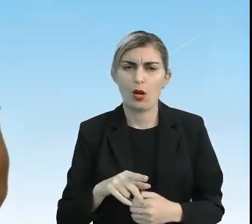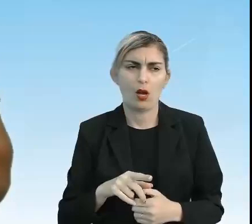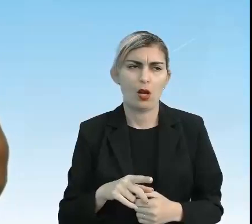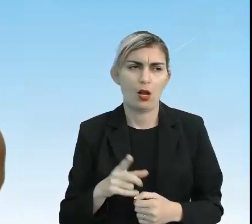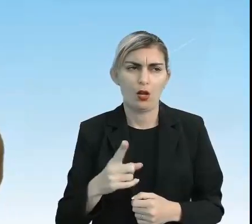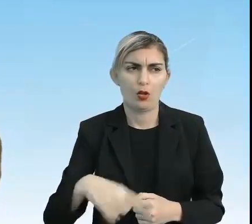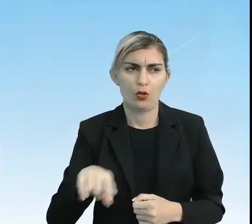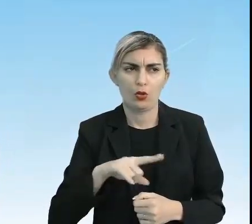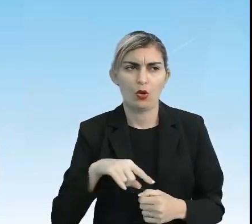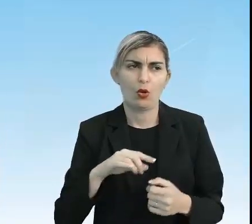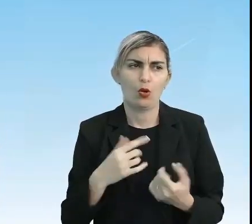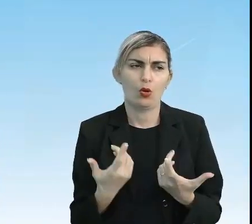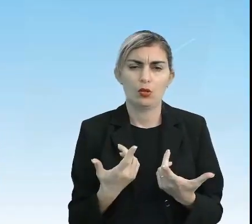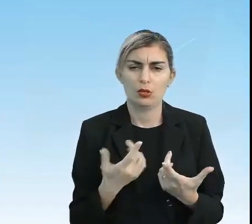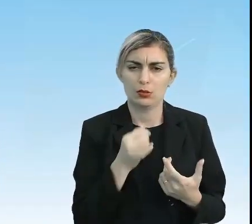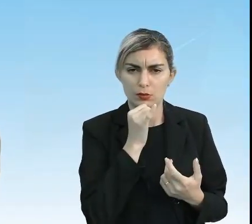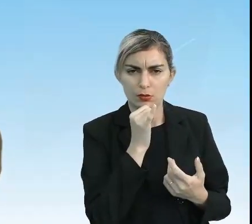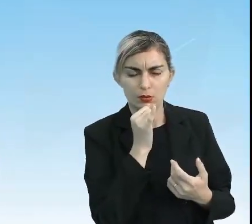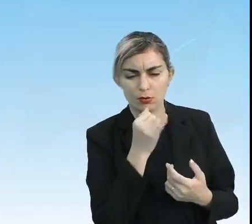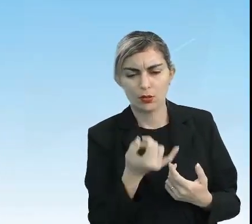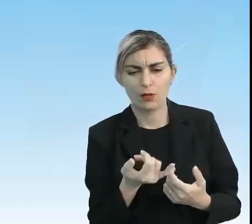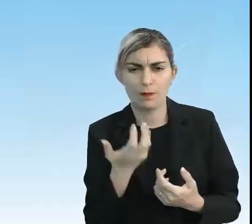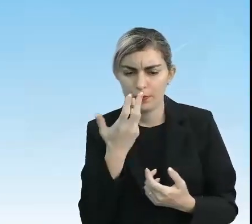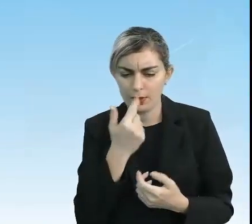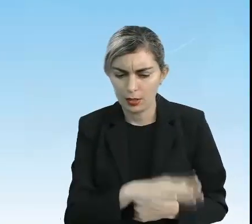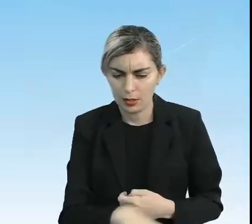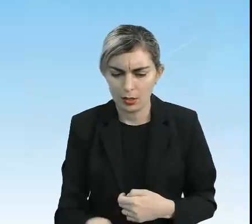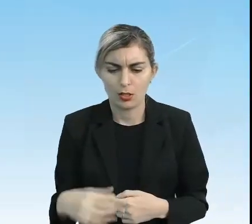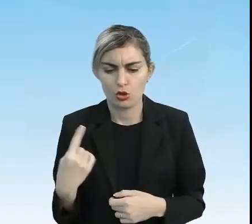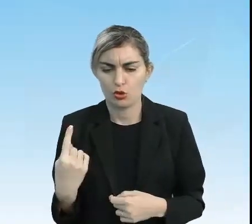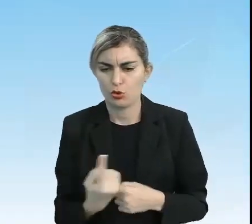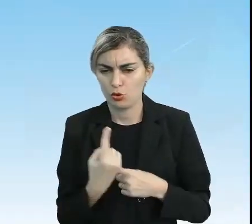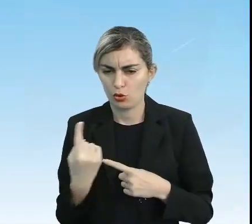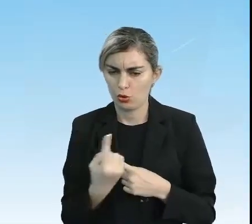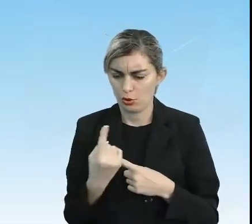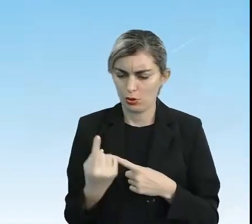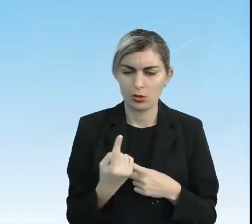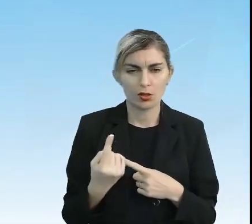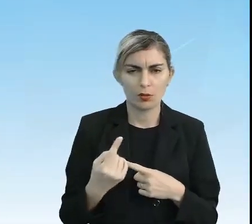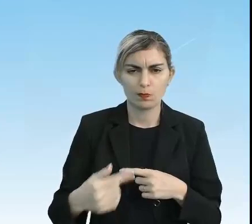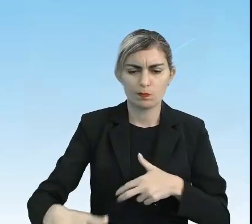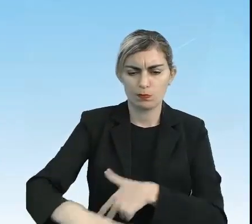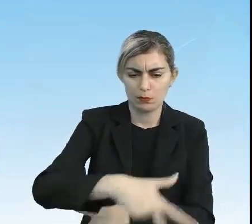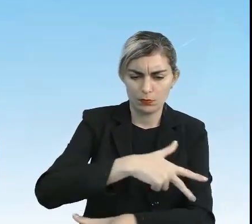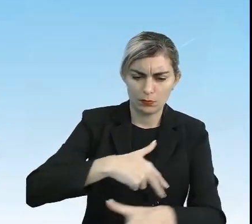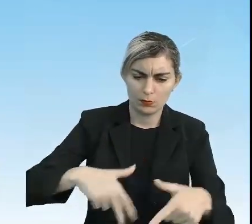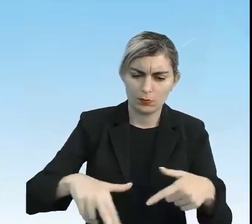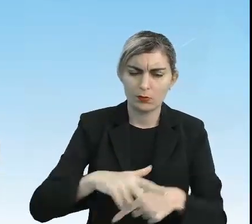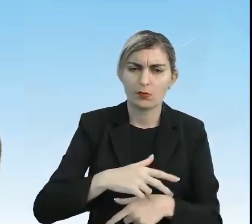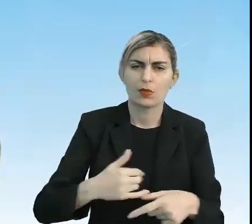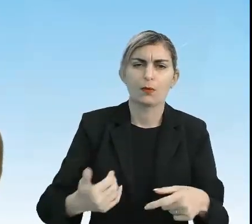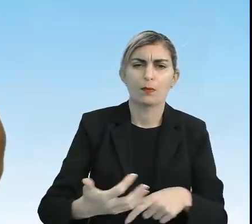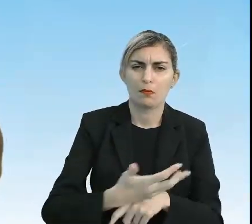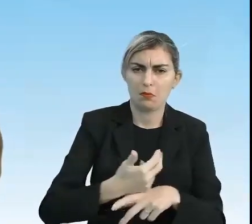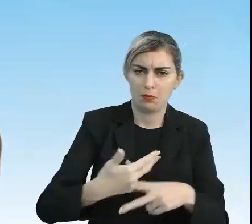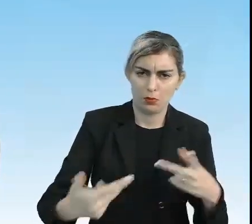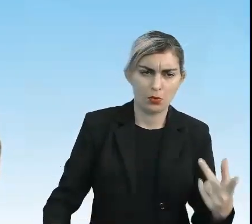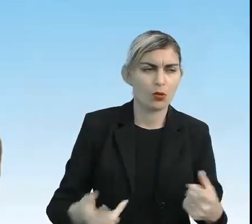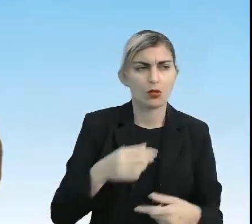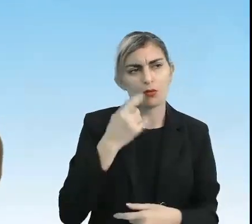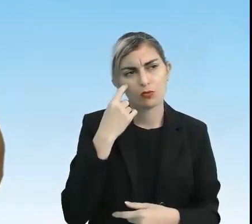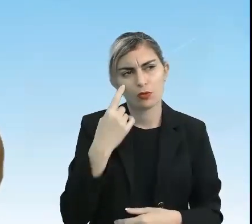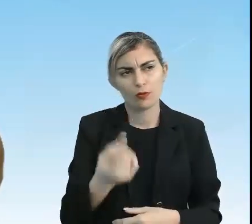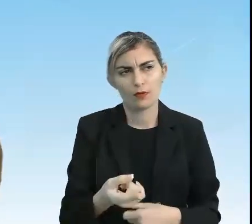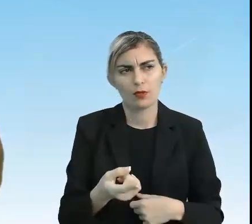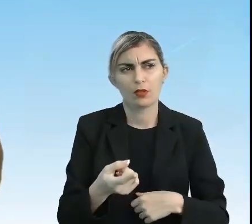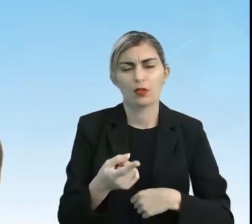que nós deixemos, por exemplo, crianças sozinhas em ambientes públicos, né? Então, eu já vi, por